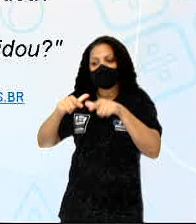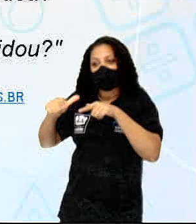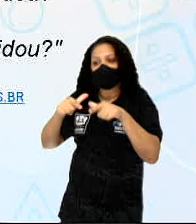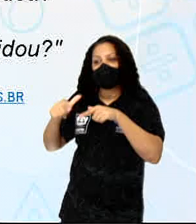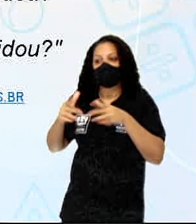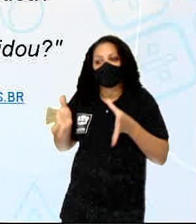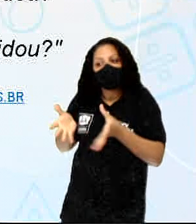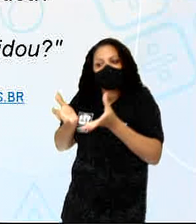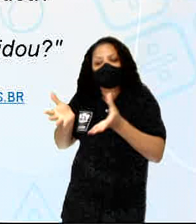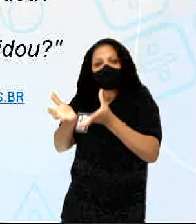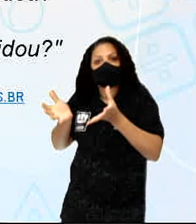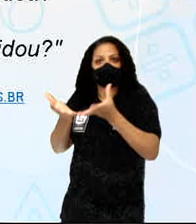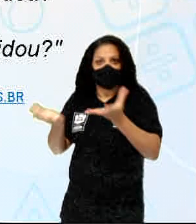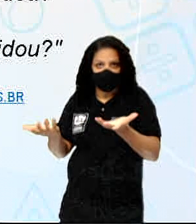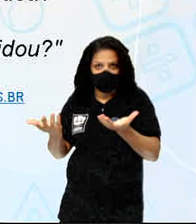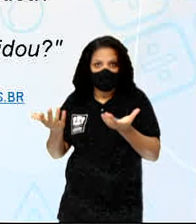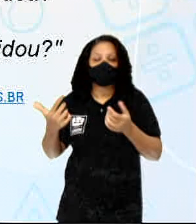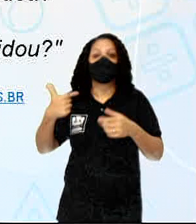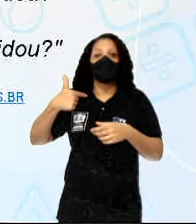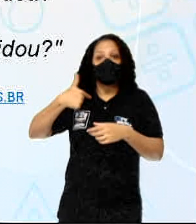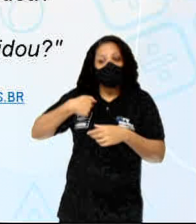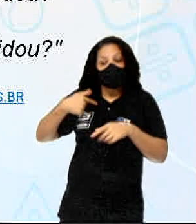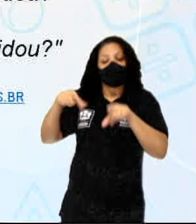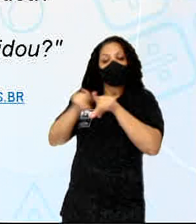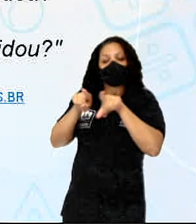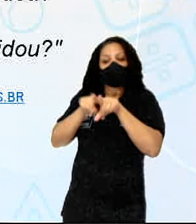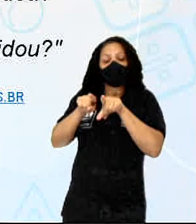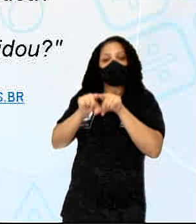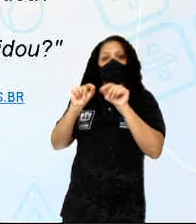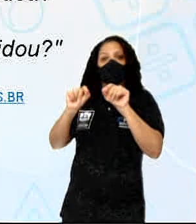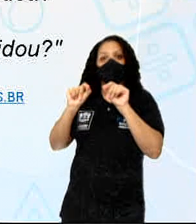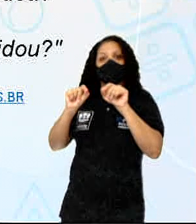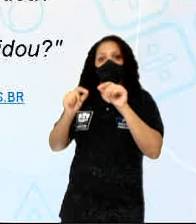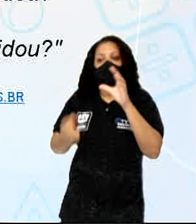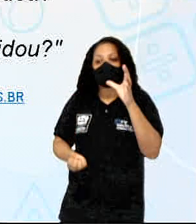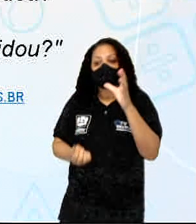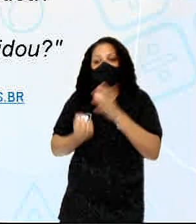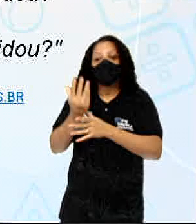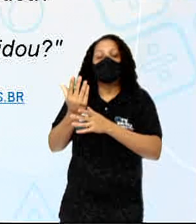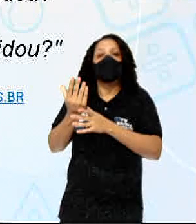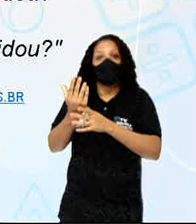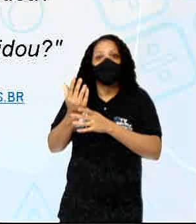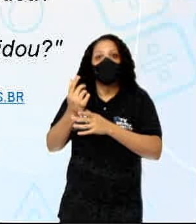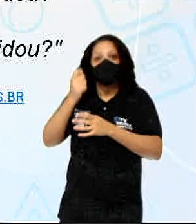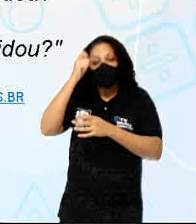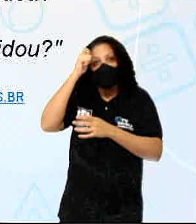o seguinte: Getúlio ele vai promover a construção de um ideal nacionalista a